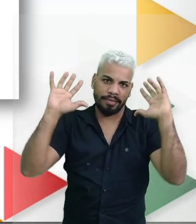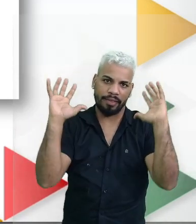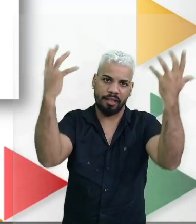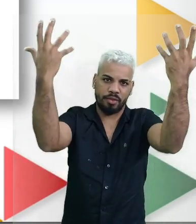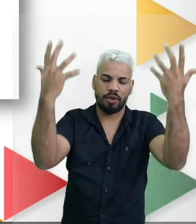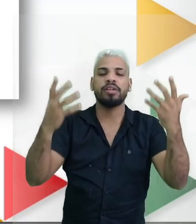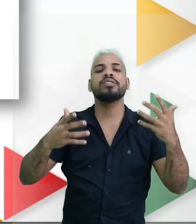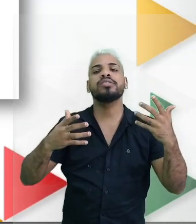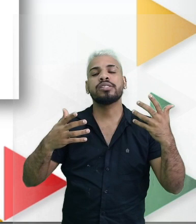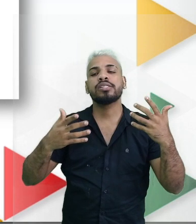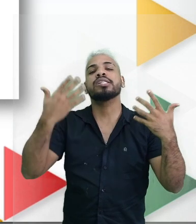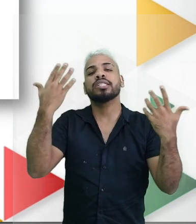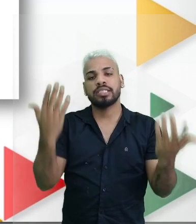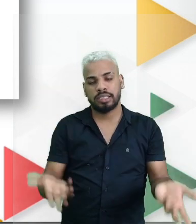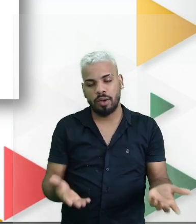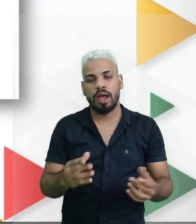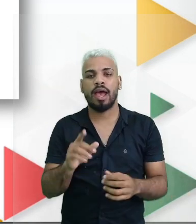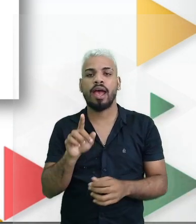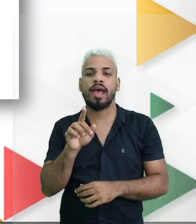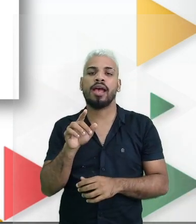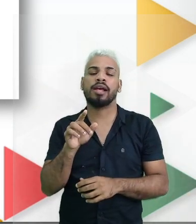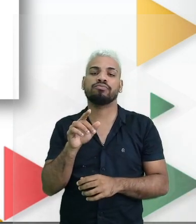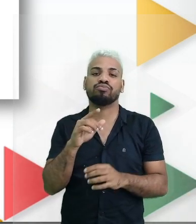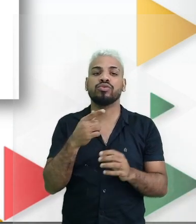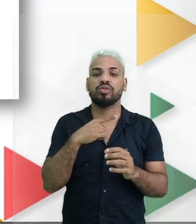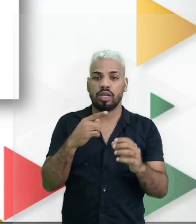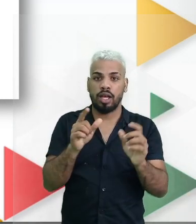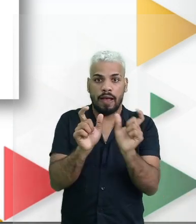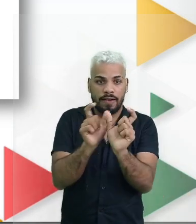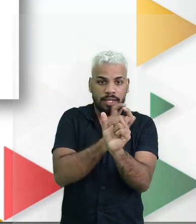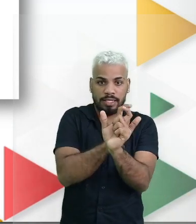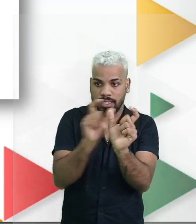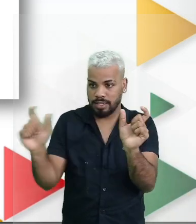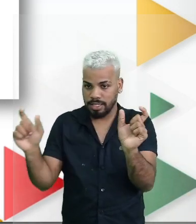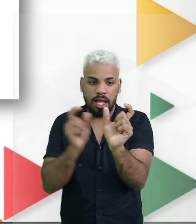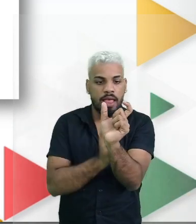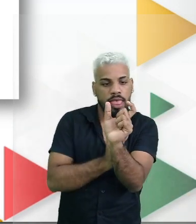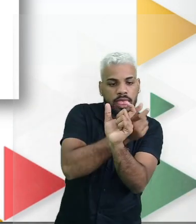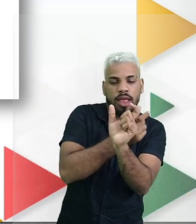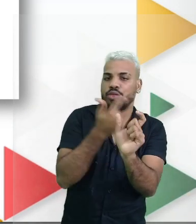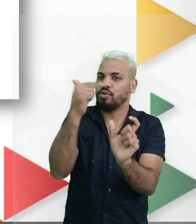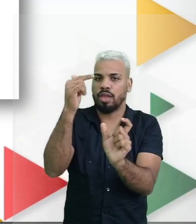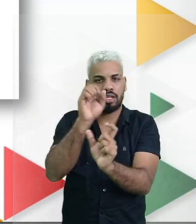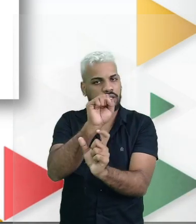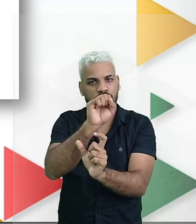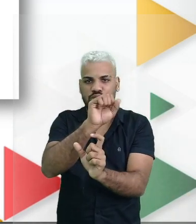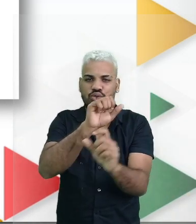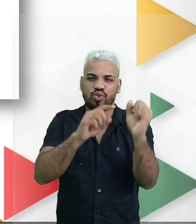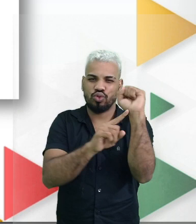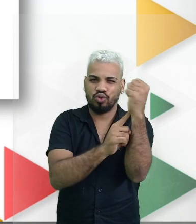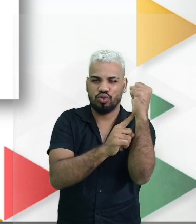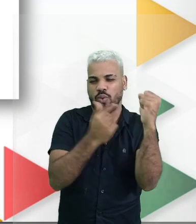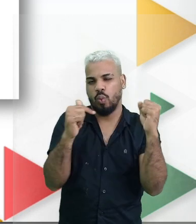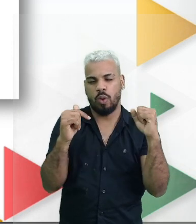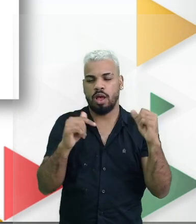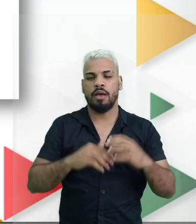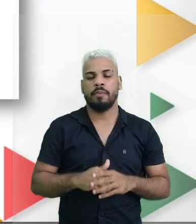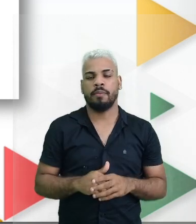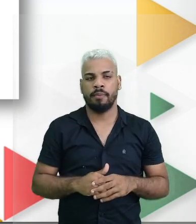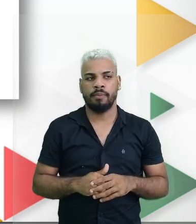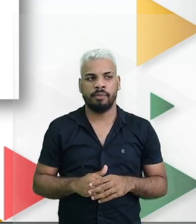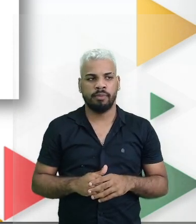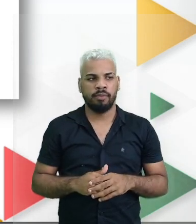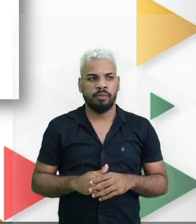noite, é o sujeito inexistente, certo? Ou oração sem sujeito. Já no caso